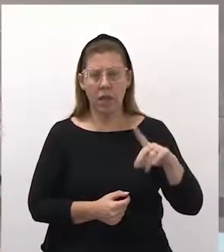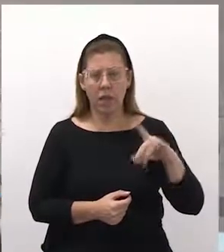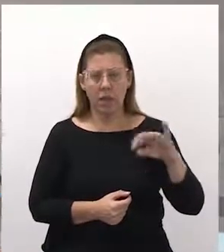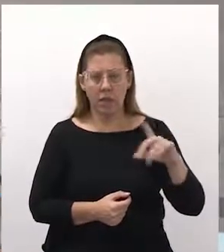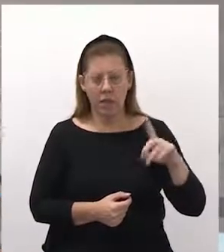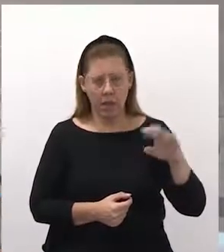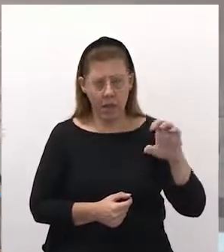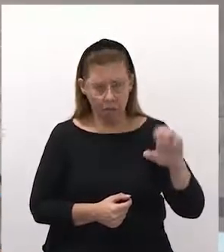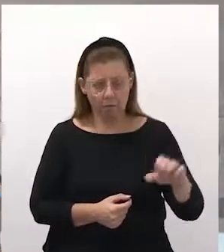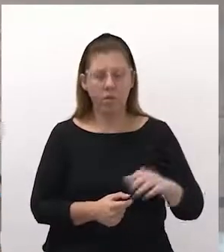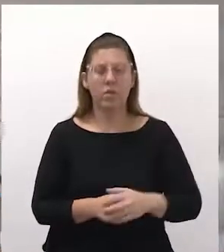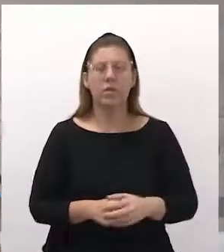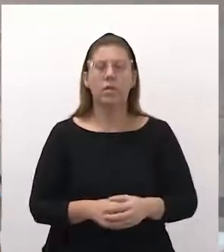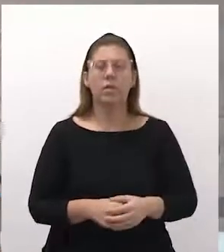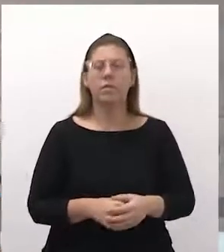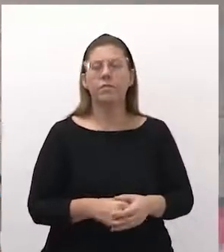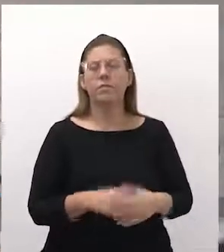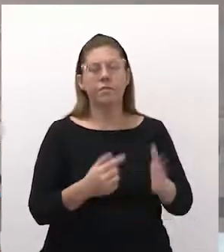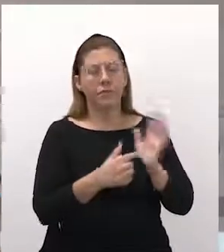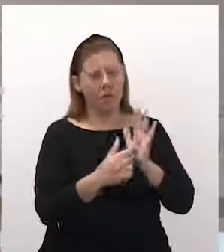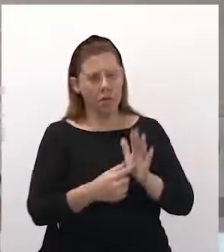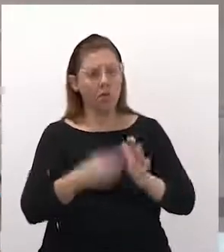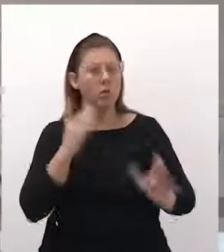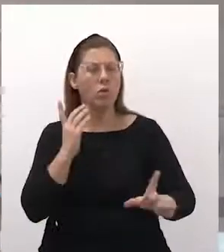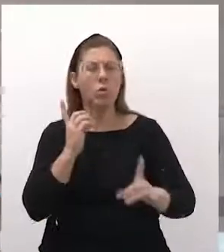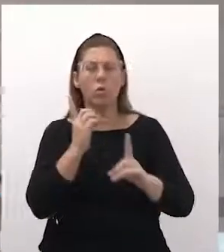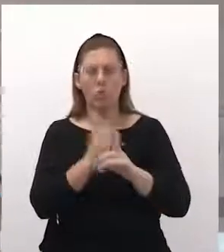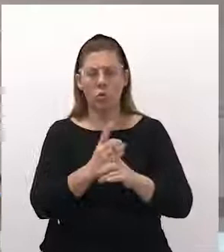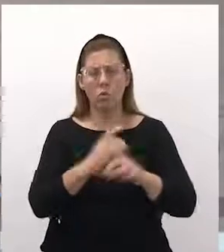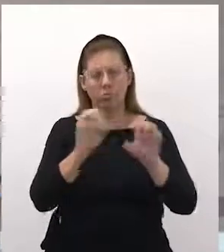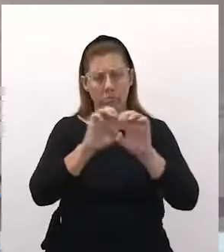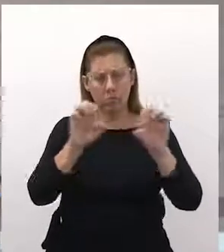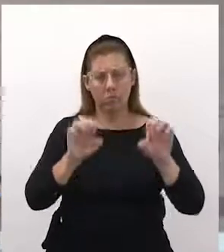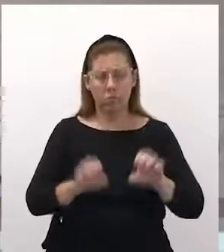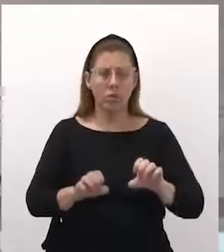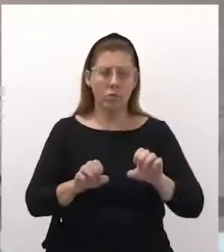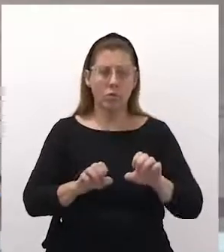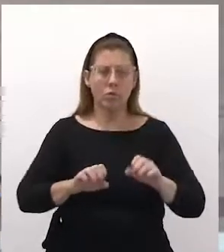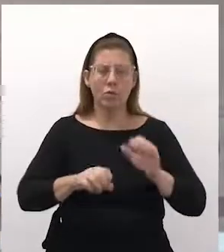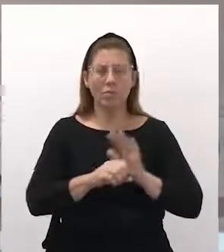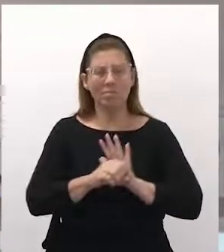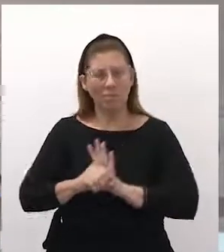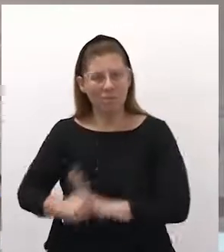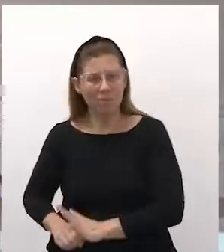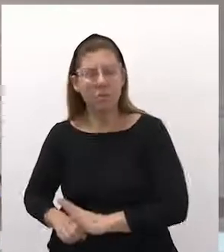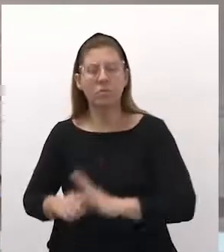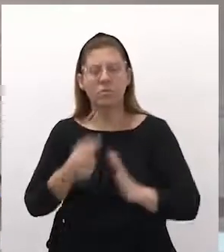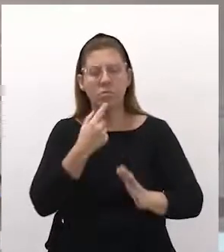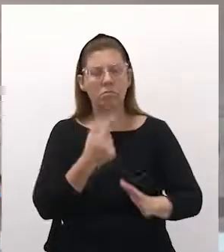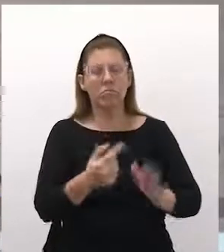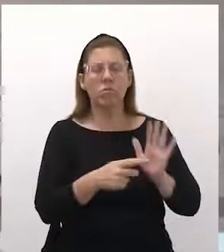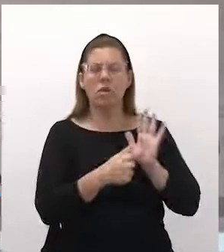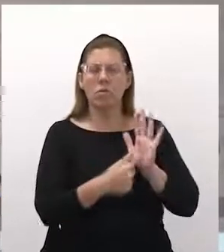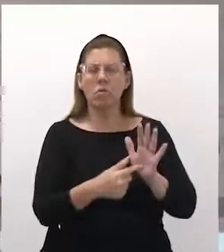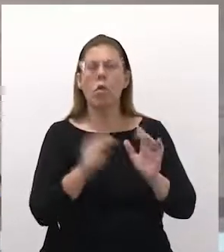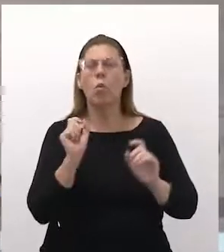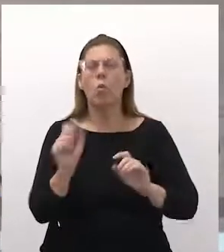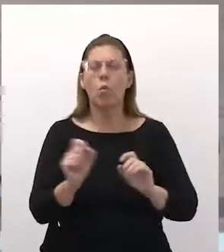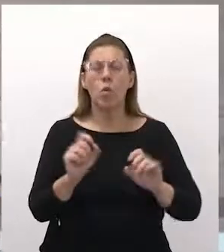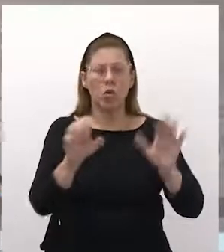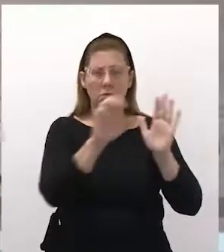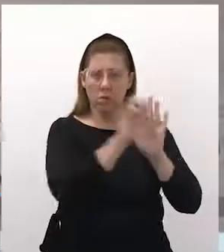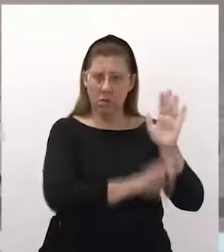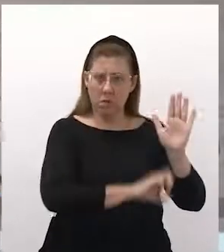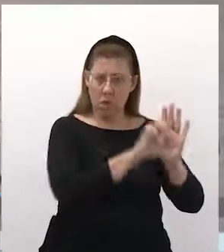partir desse encontro, né, de estruturas de opressão. E dela vai dizer o quê? Que o Estatuto da Criança